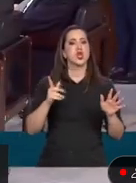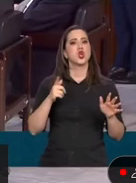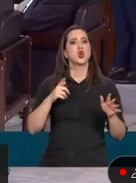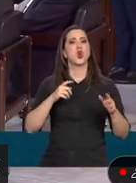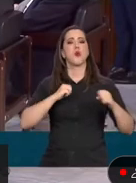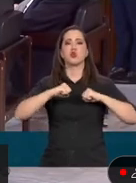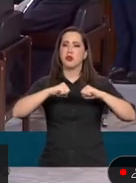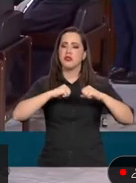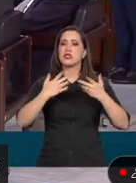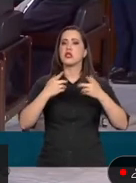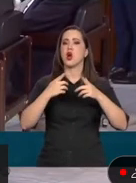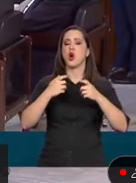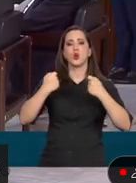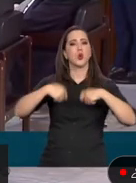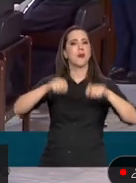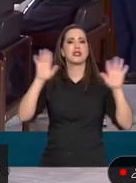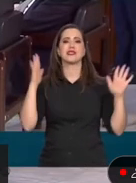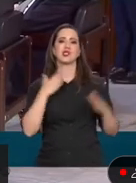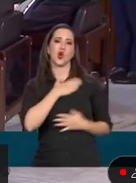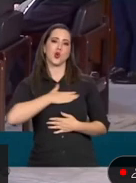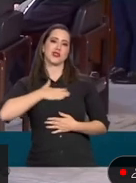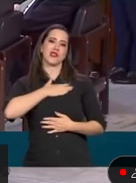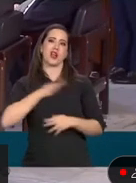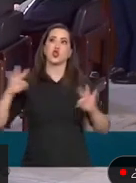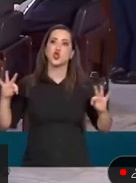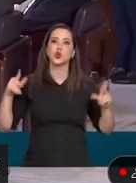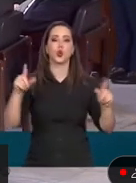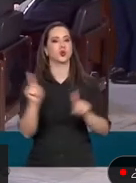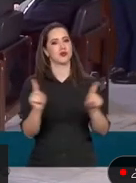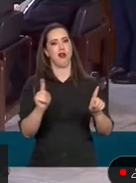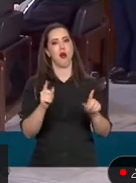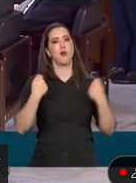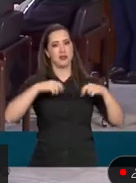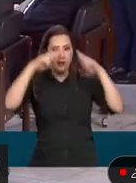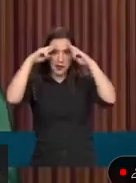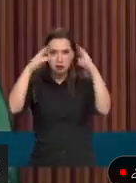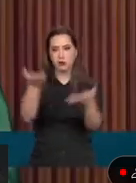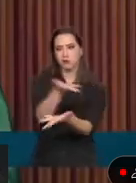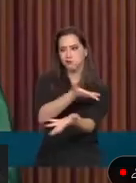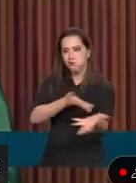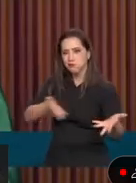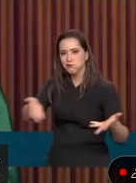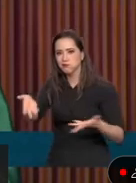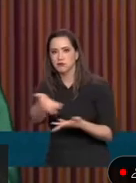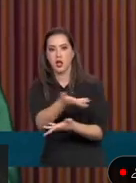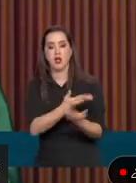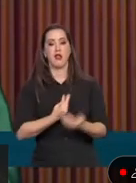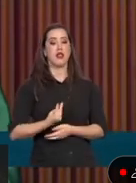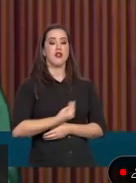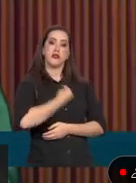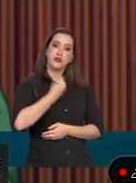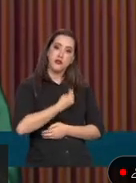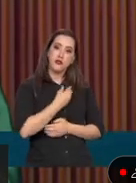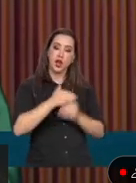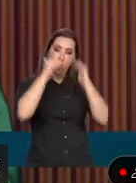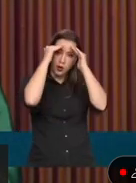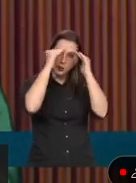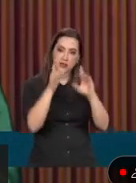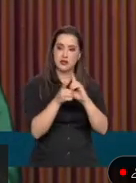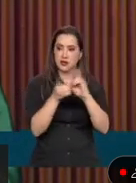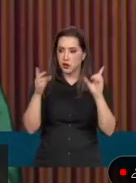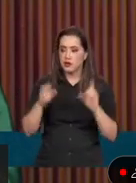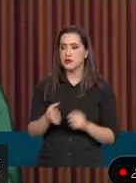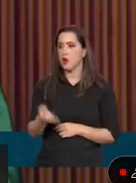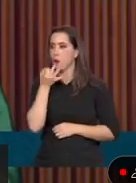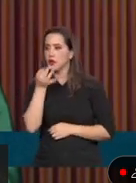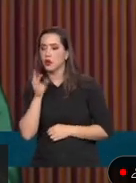um do outro. A gente precisa apenas se respeitar. A gente precisa apenas aprender a conviver democraticamente na